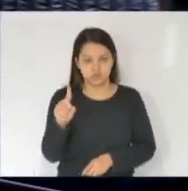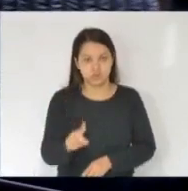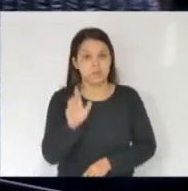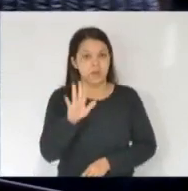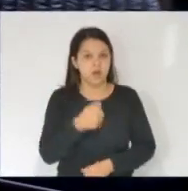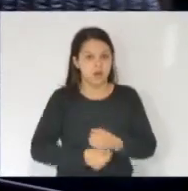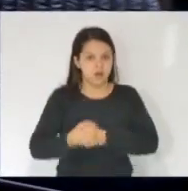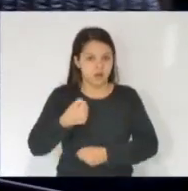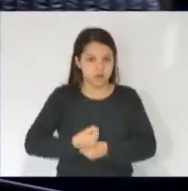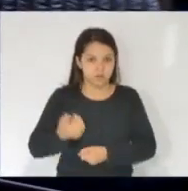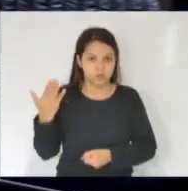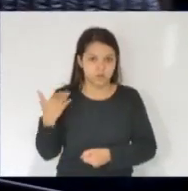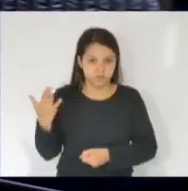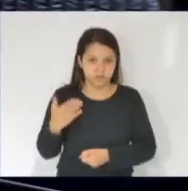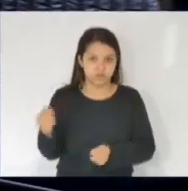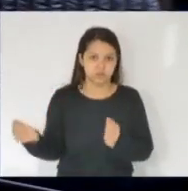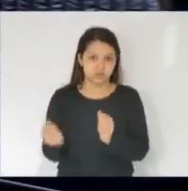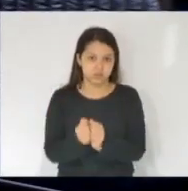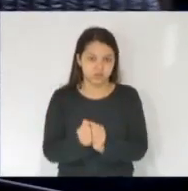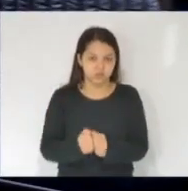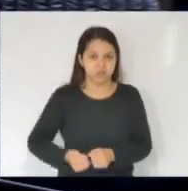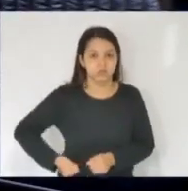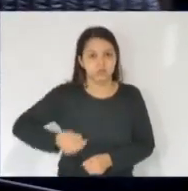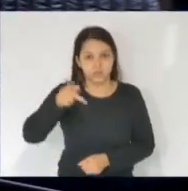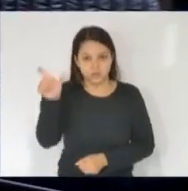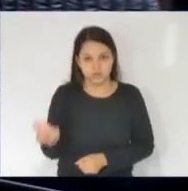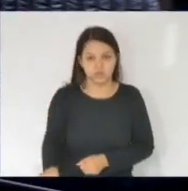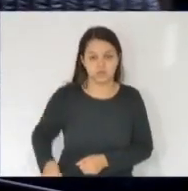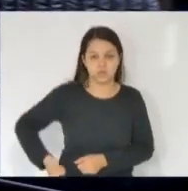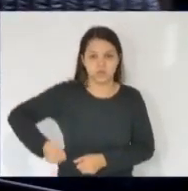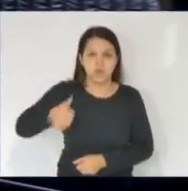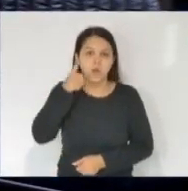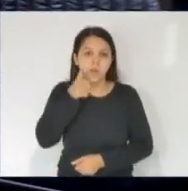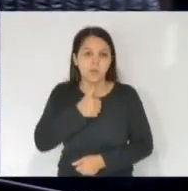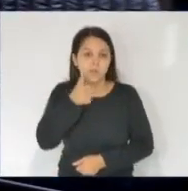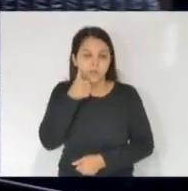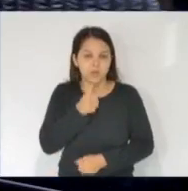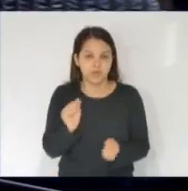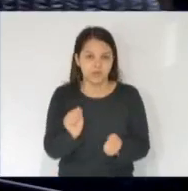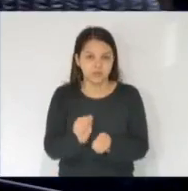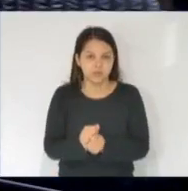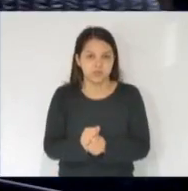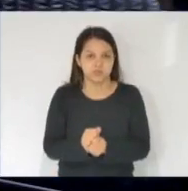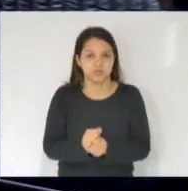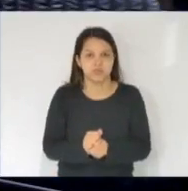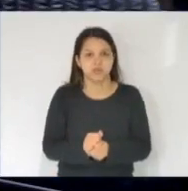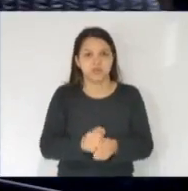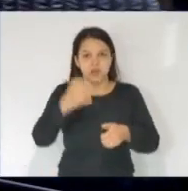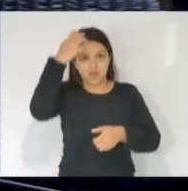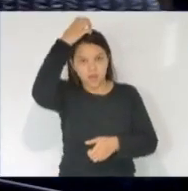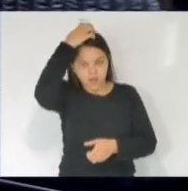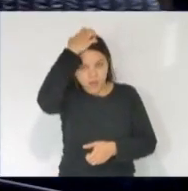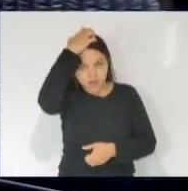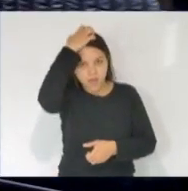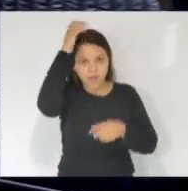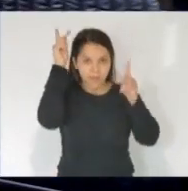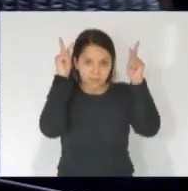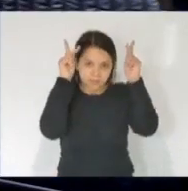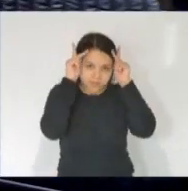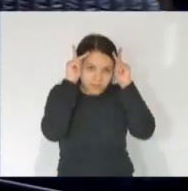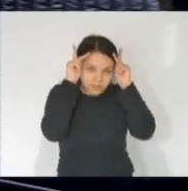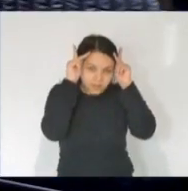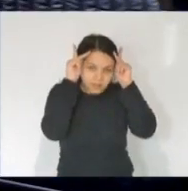estavas muito melhor acompanhado aqui, né, com a primeira-dama, com a rainha e com as princesas. Nada contra o meu